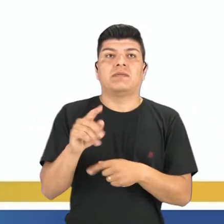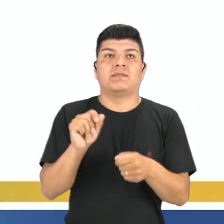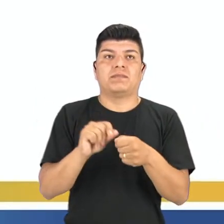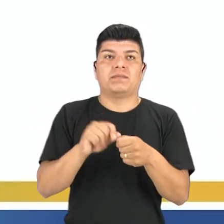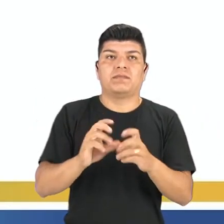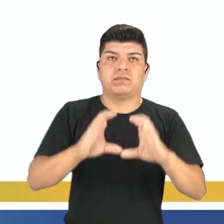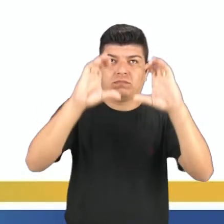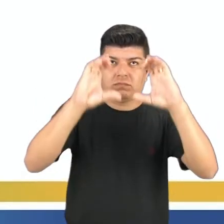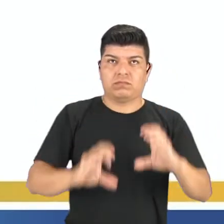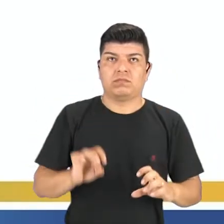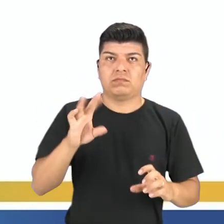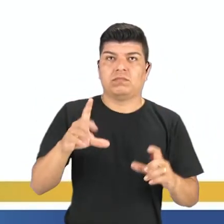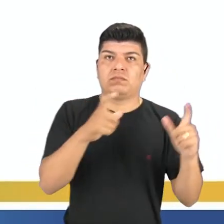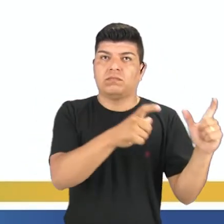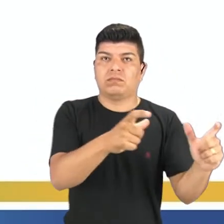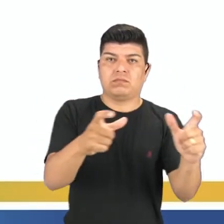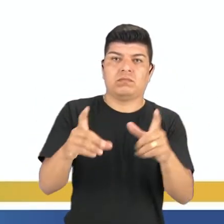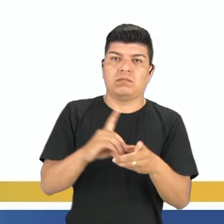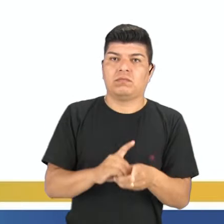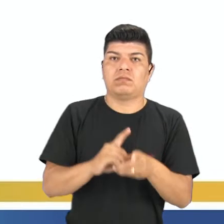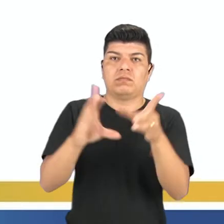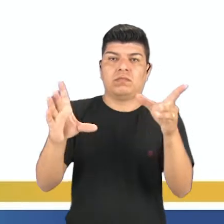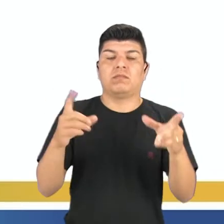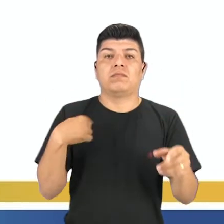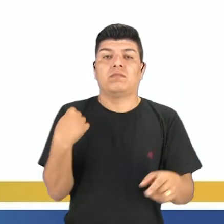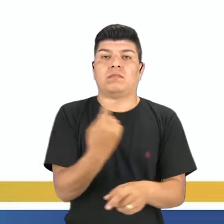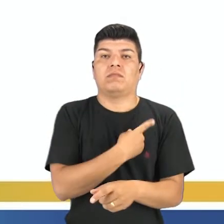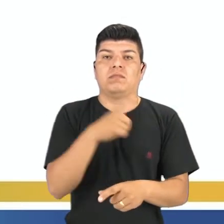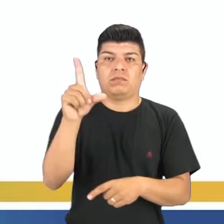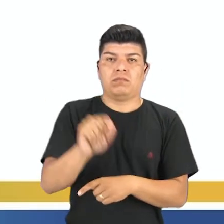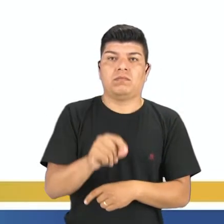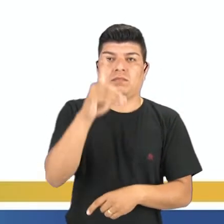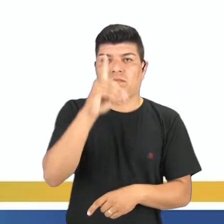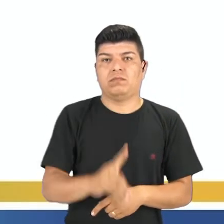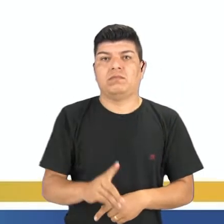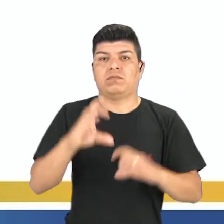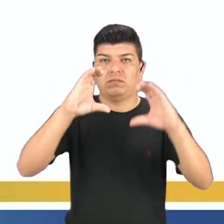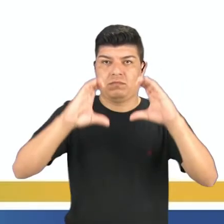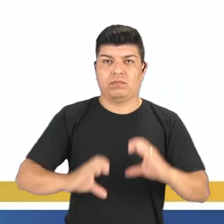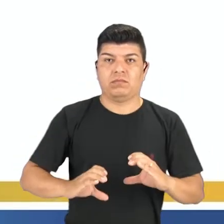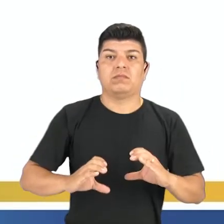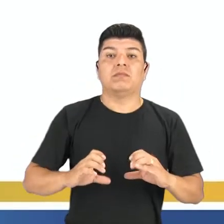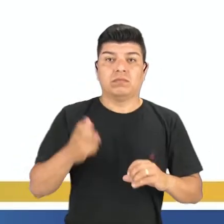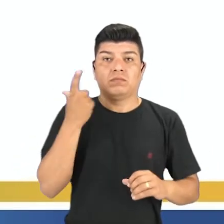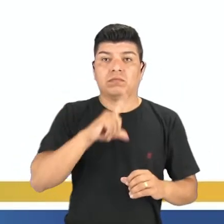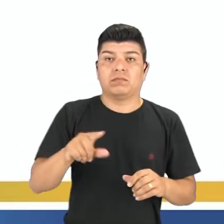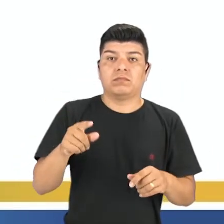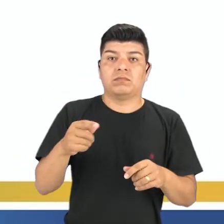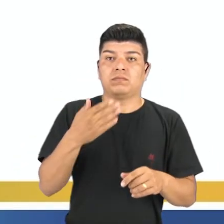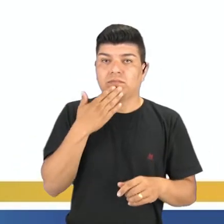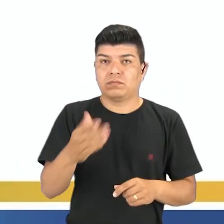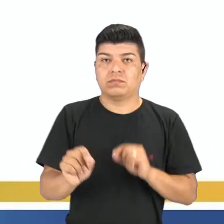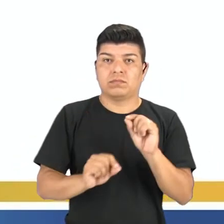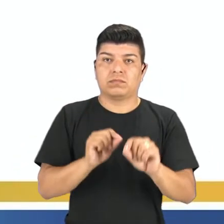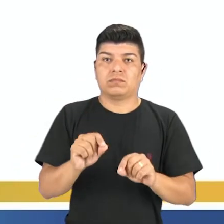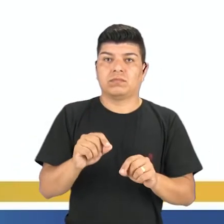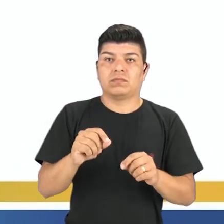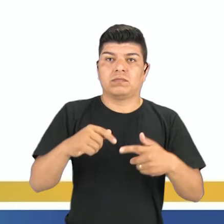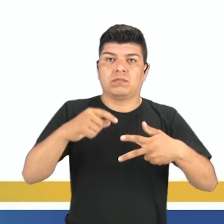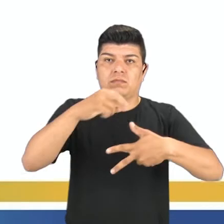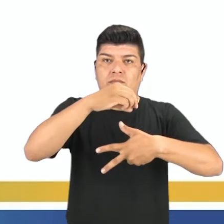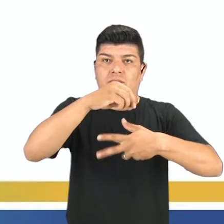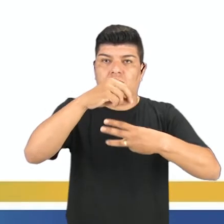cenário propício em sistema democrático implica a noção mínima dos direitos de cidadão e a capacidade de reivindicá-lo dos